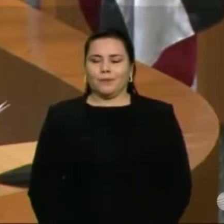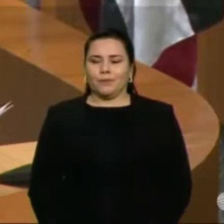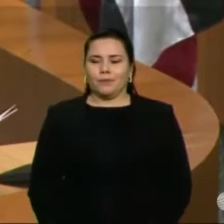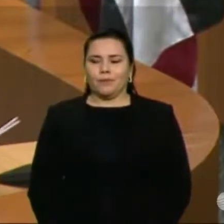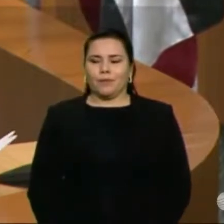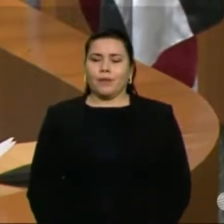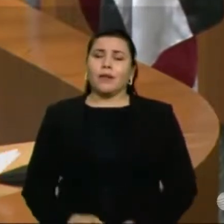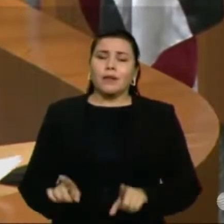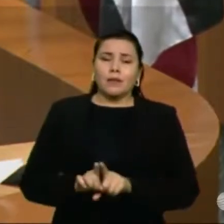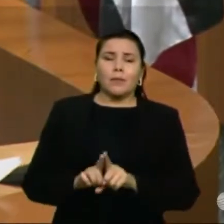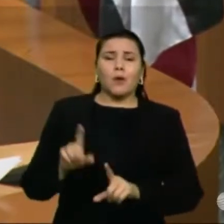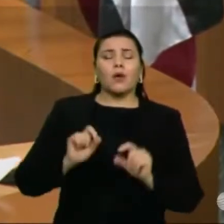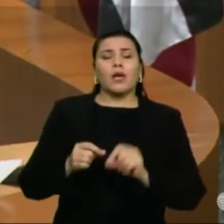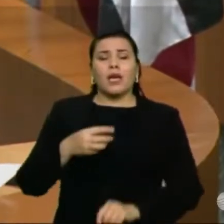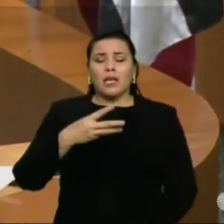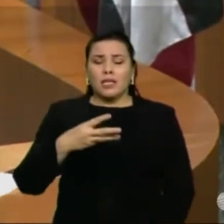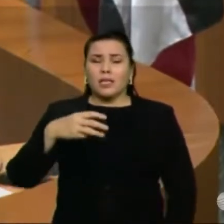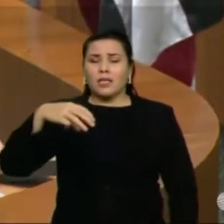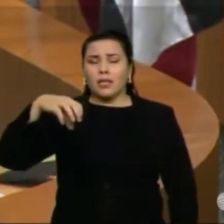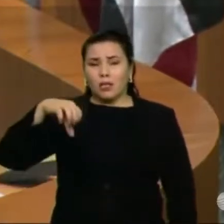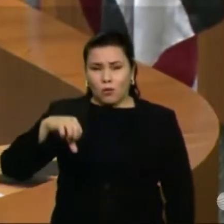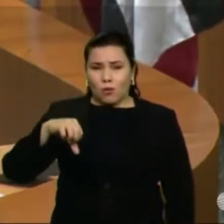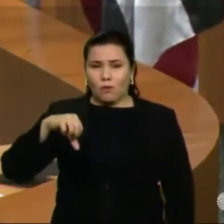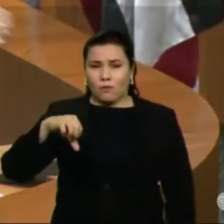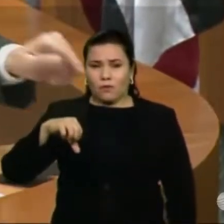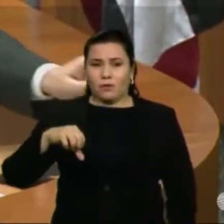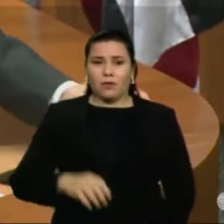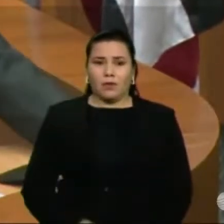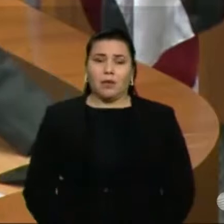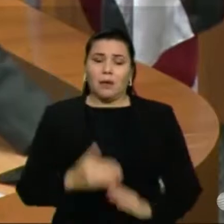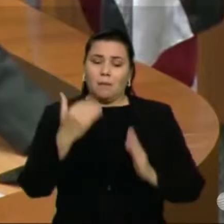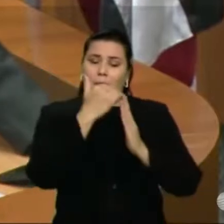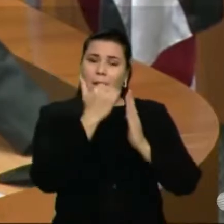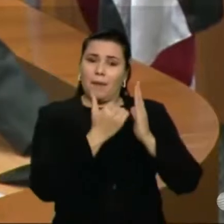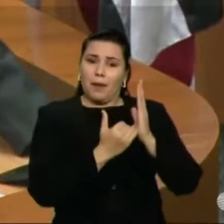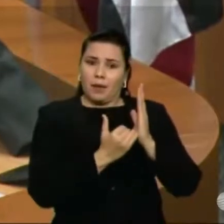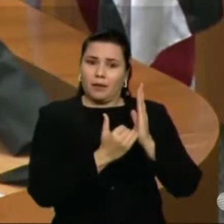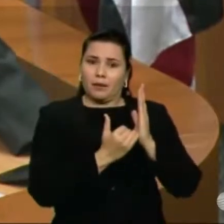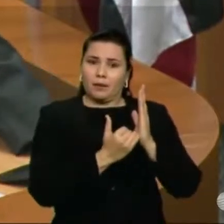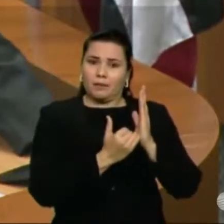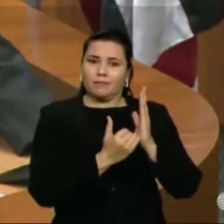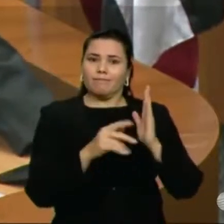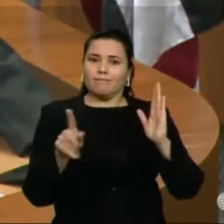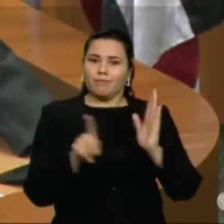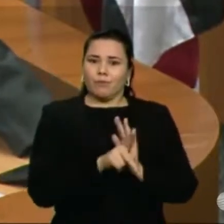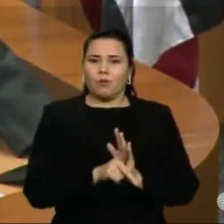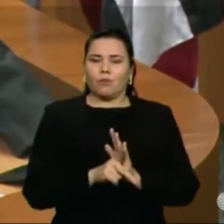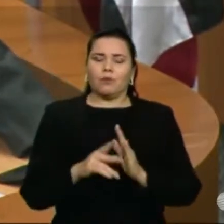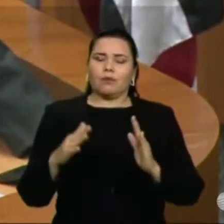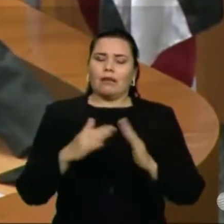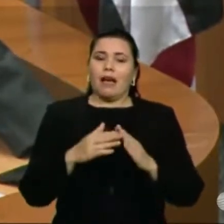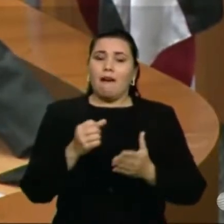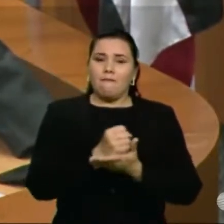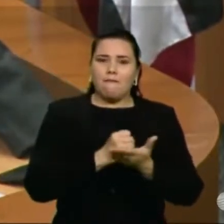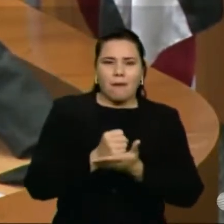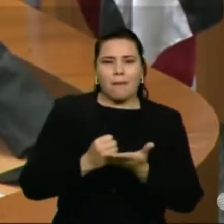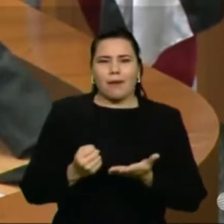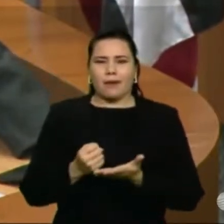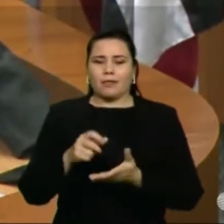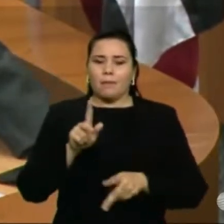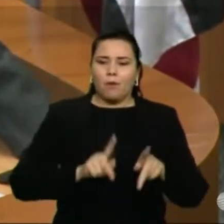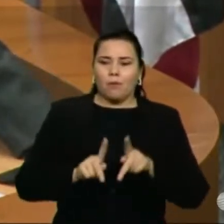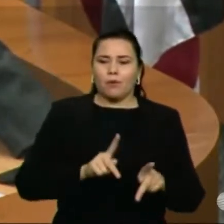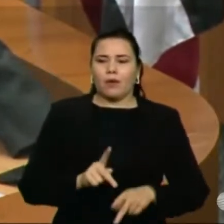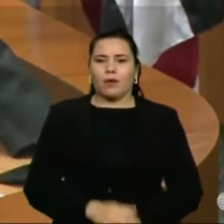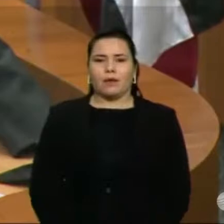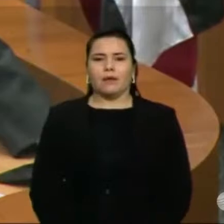isso, 39 dos 41 itens de saúde que estão na farmácia popular, que está espalhada por todo o país, eles